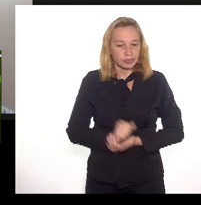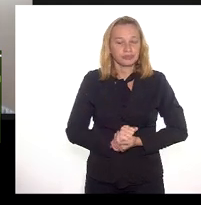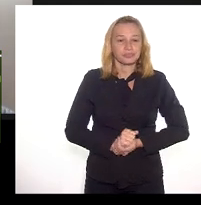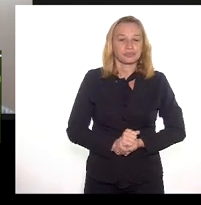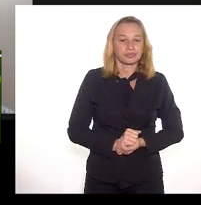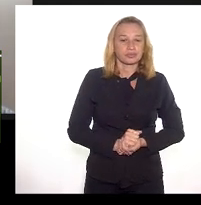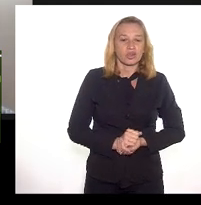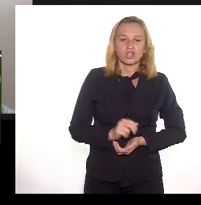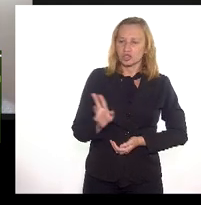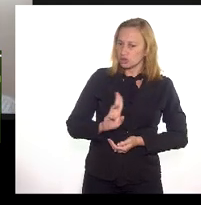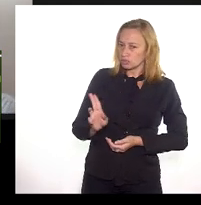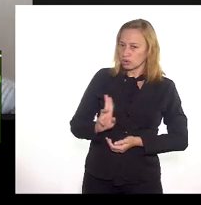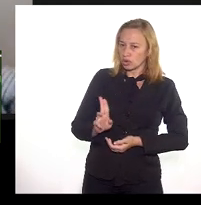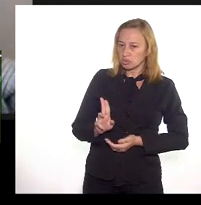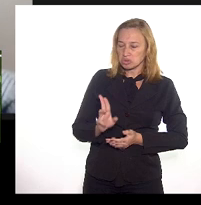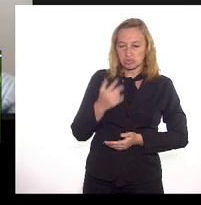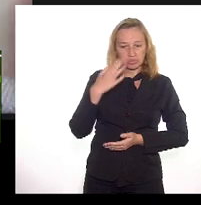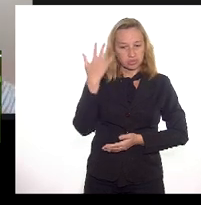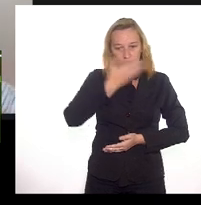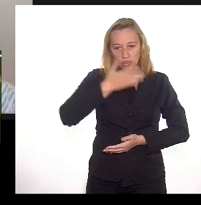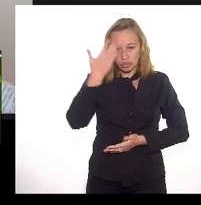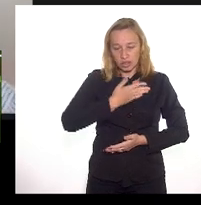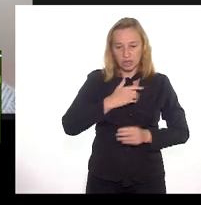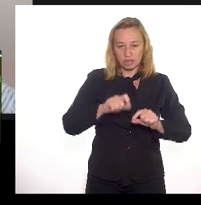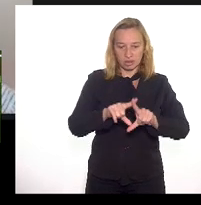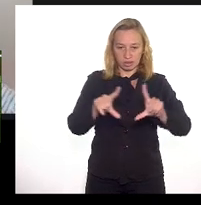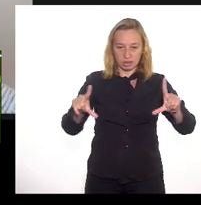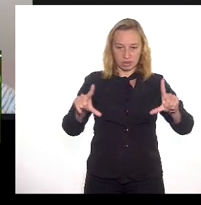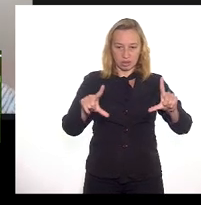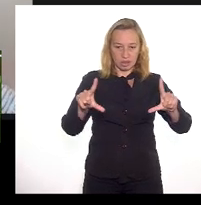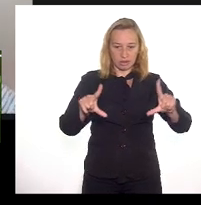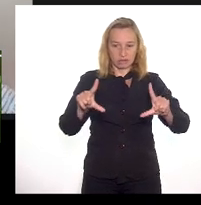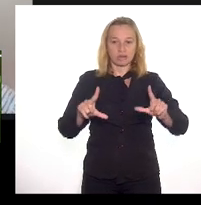É que o seu nome não tinha aparecido ainda na tela.